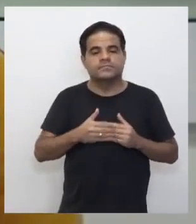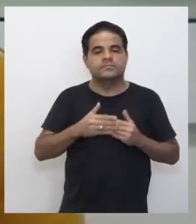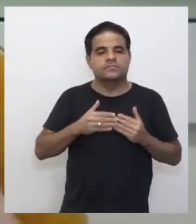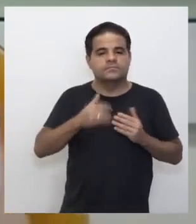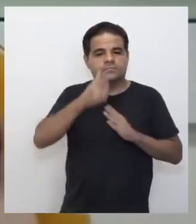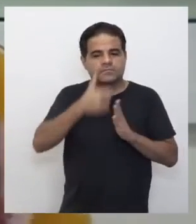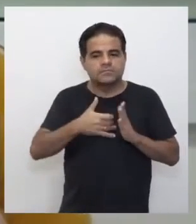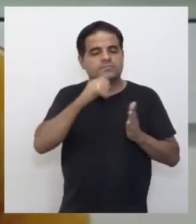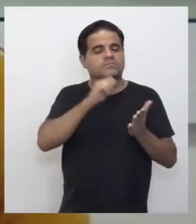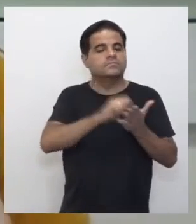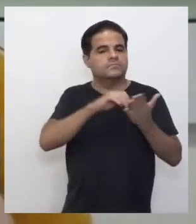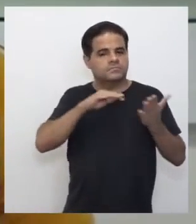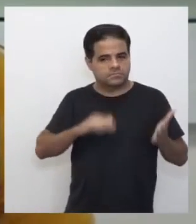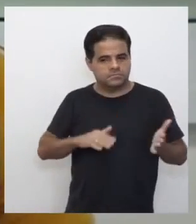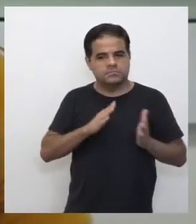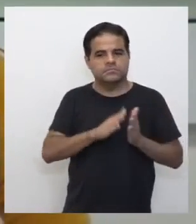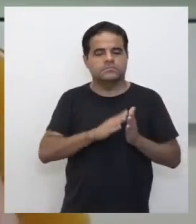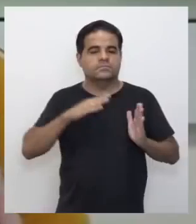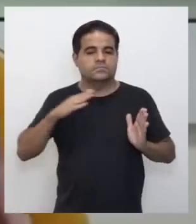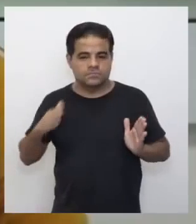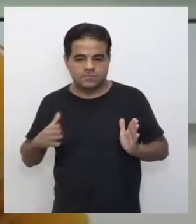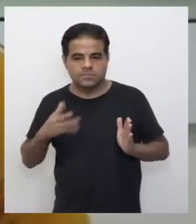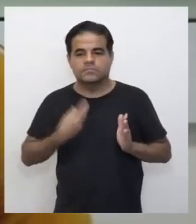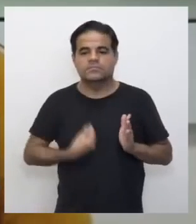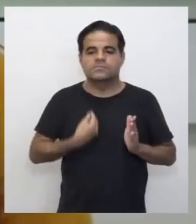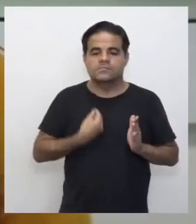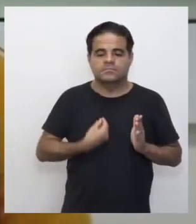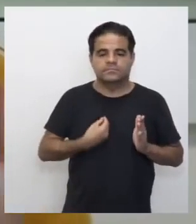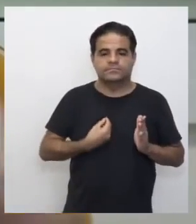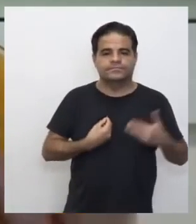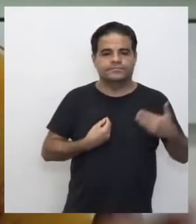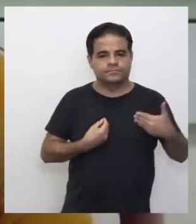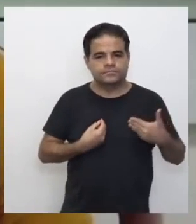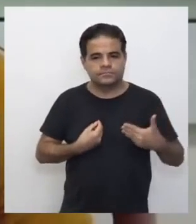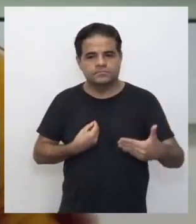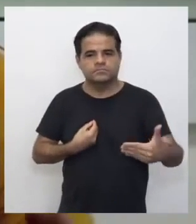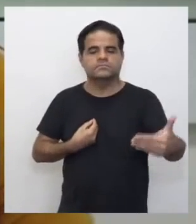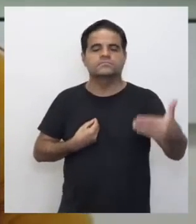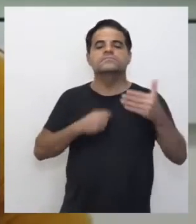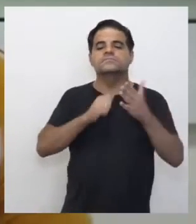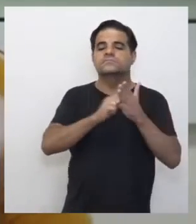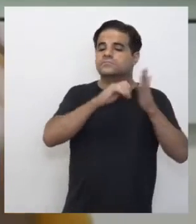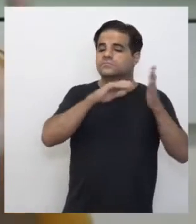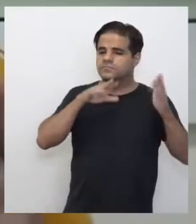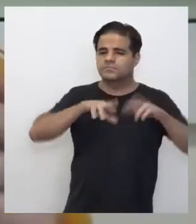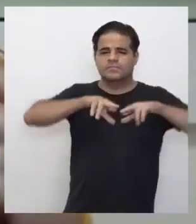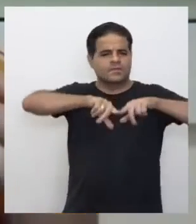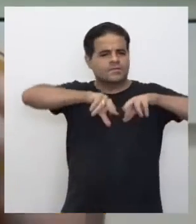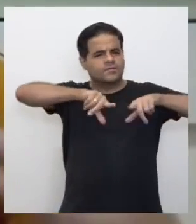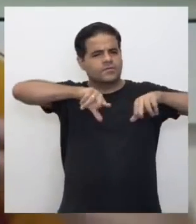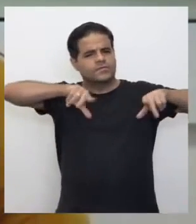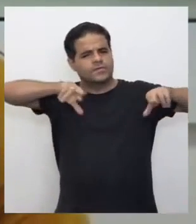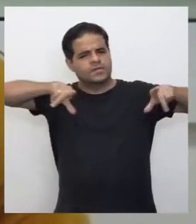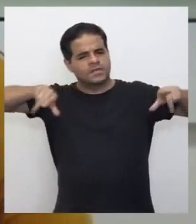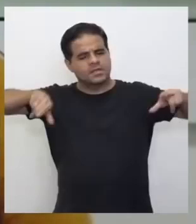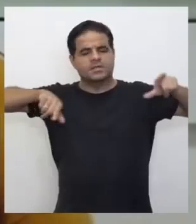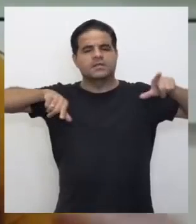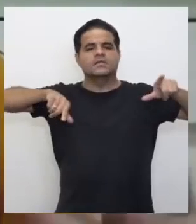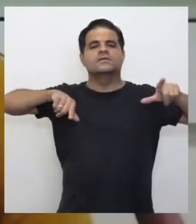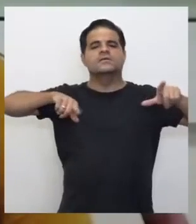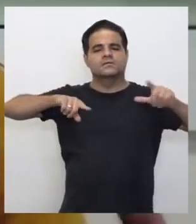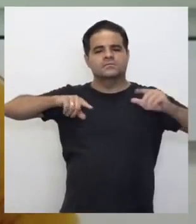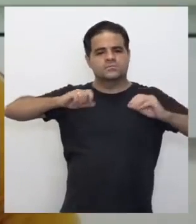desempenhando as atividades ao longo da nossa vida, diferentes atividades em diferentes momentos